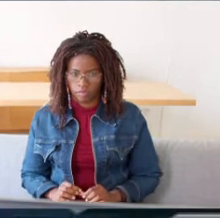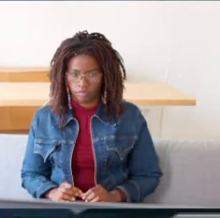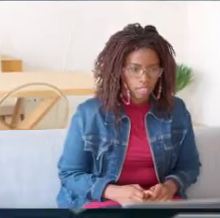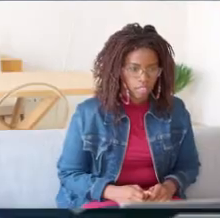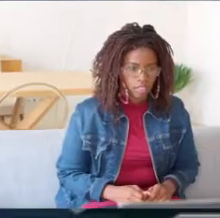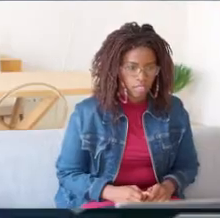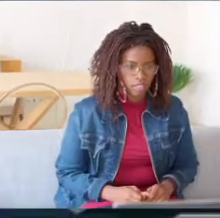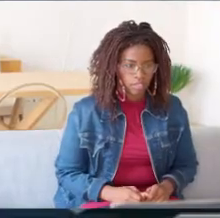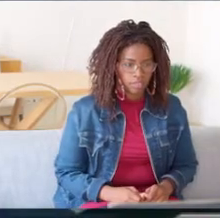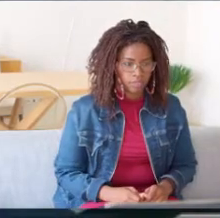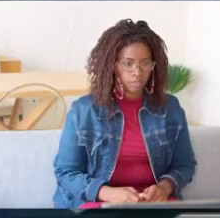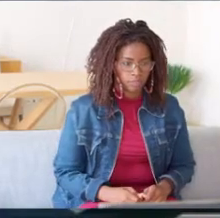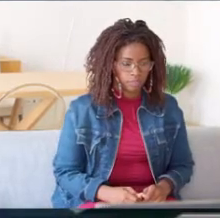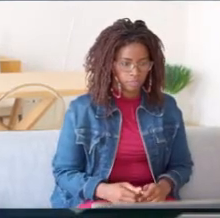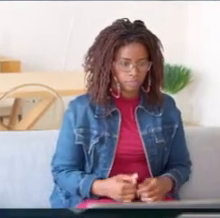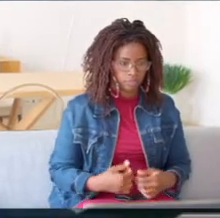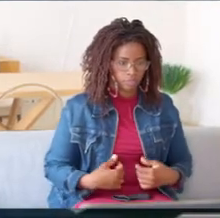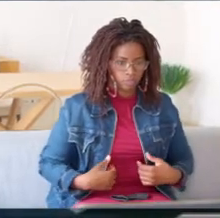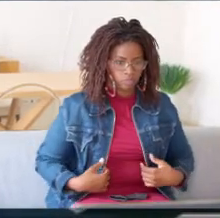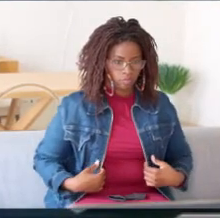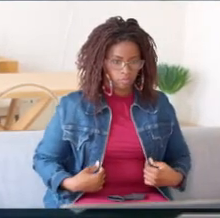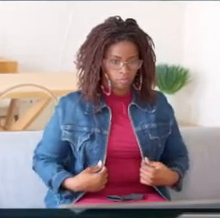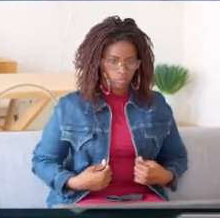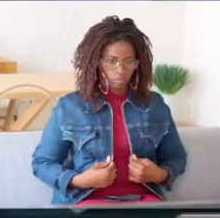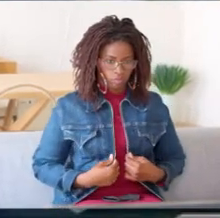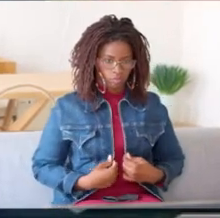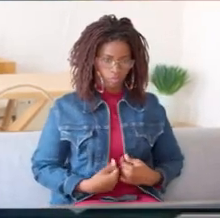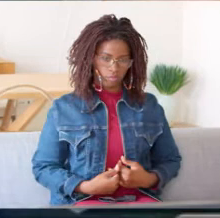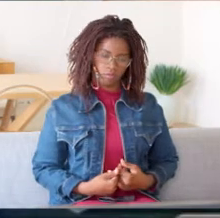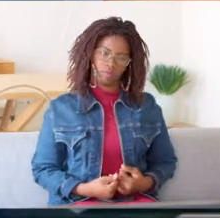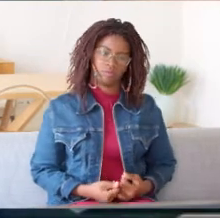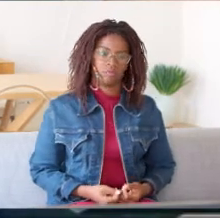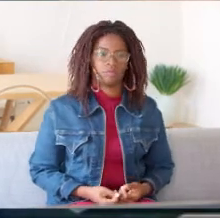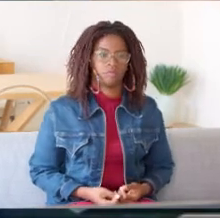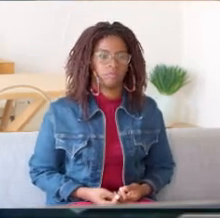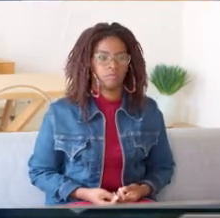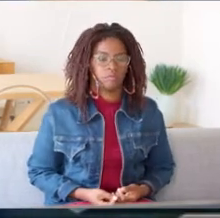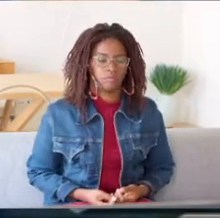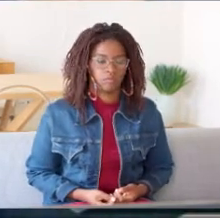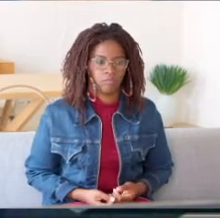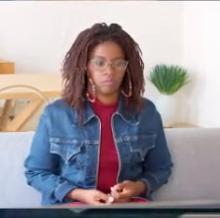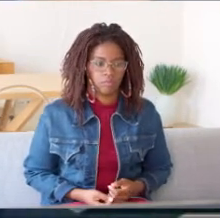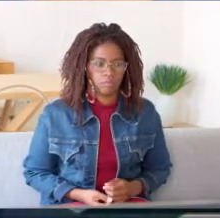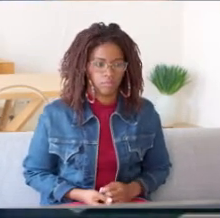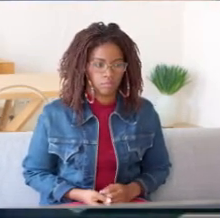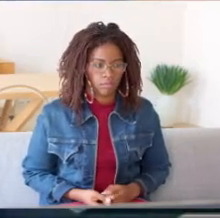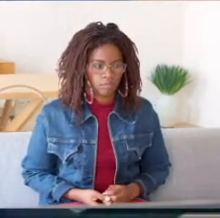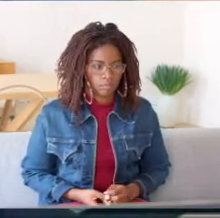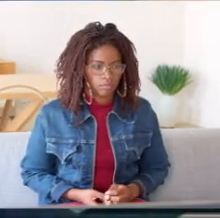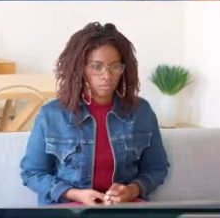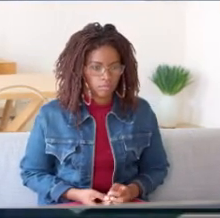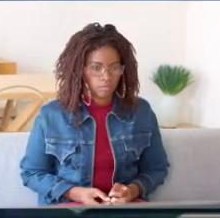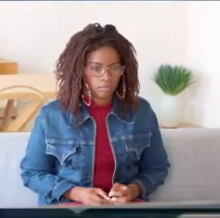Palmeiras perdeu o Flamengo ficou de 2017 até a final da libertadores chegar do Flamengo até quantos anos um botão tipo de garotos aqui no Lagoas Park